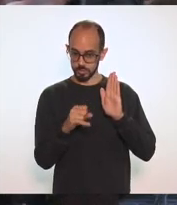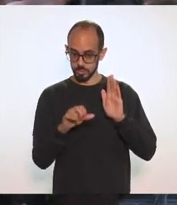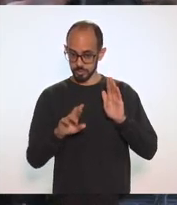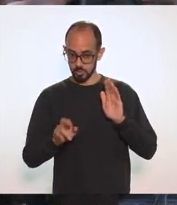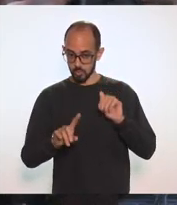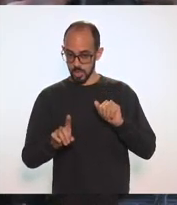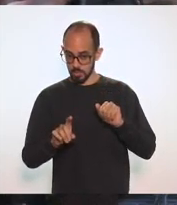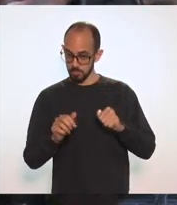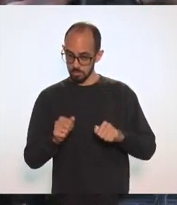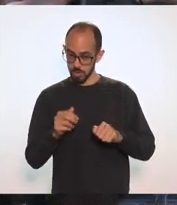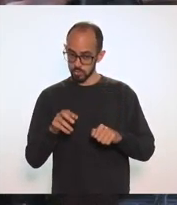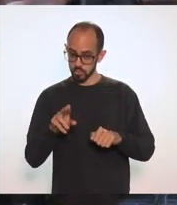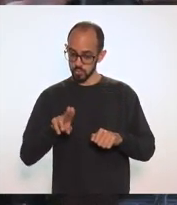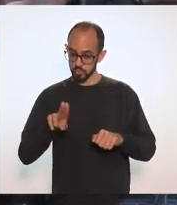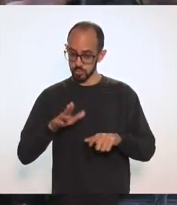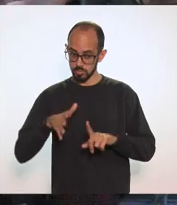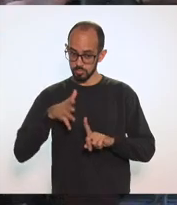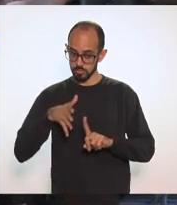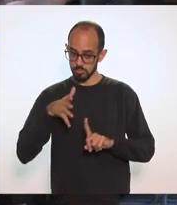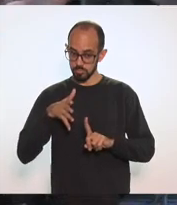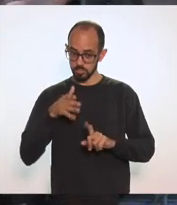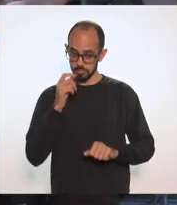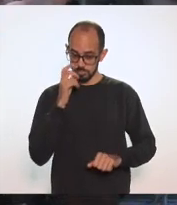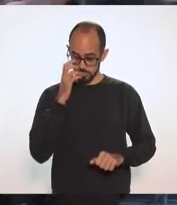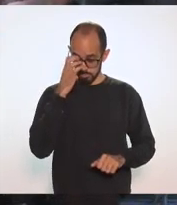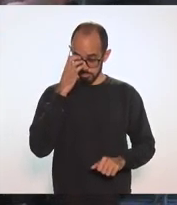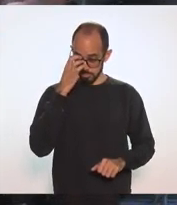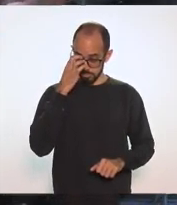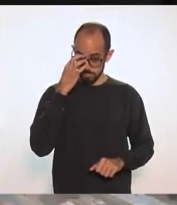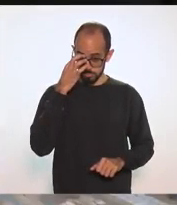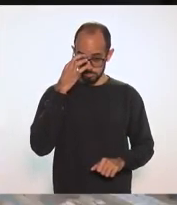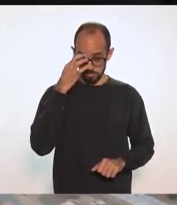Vossa Excelência, poderá usar a palavra, por favor.